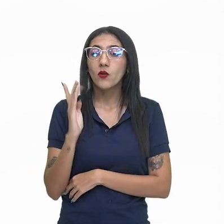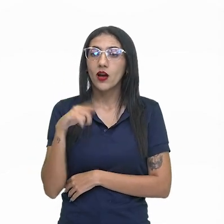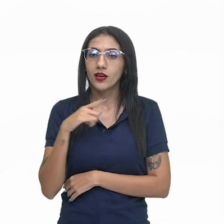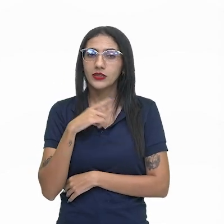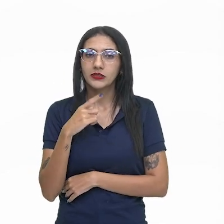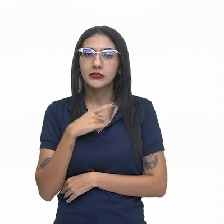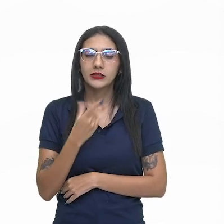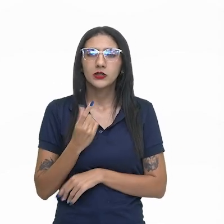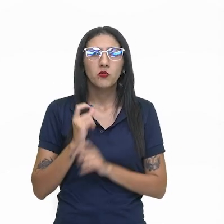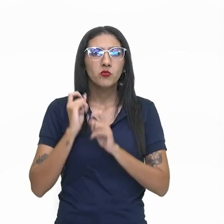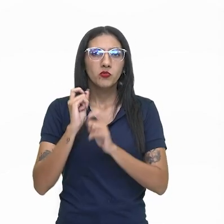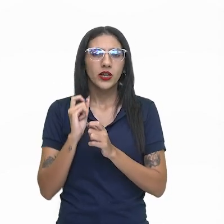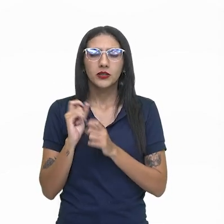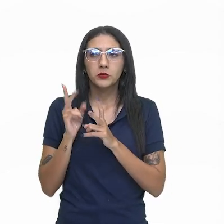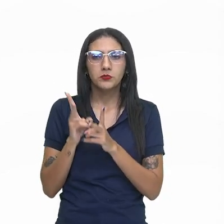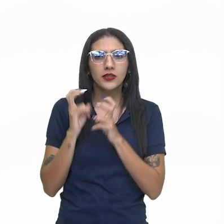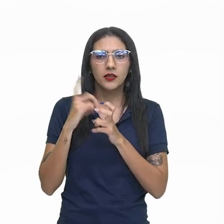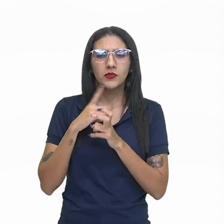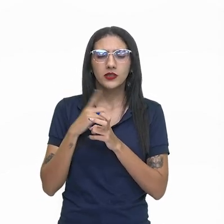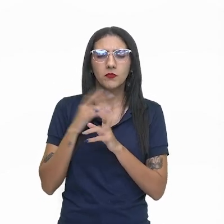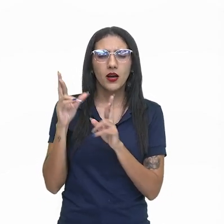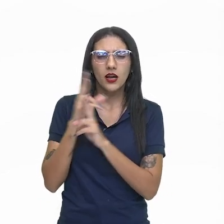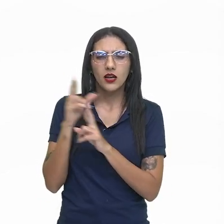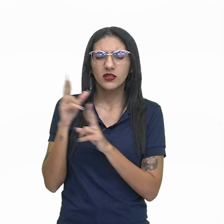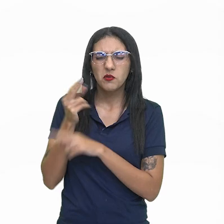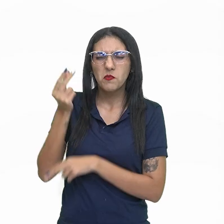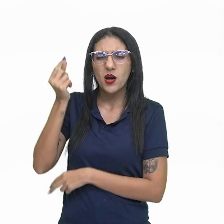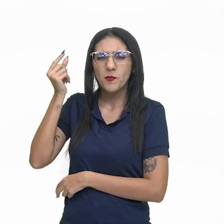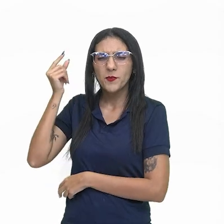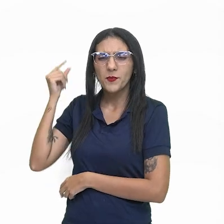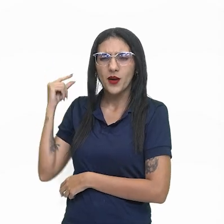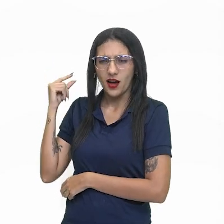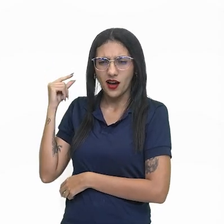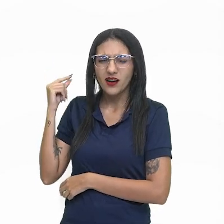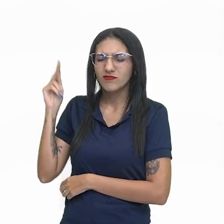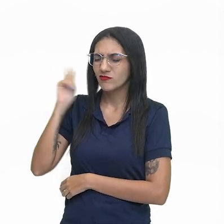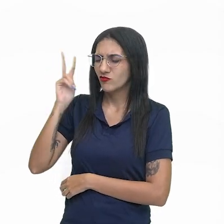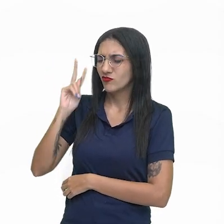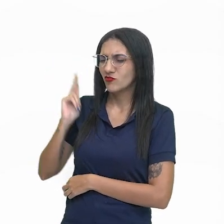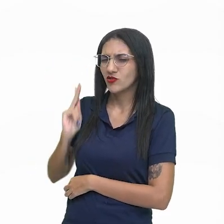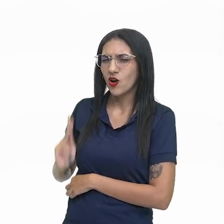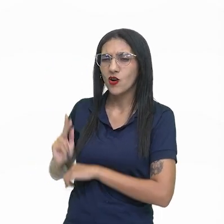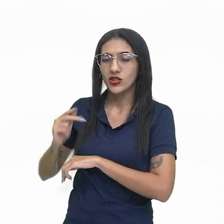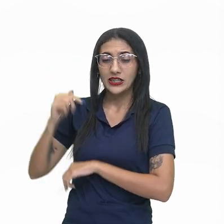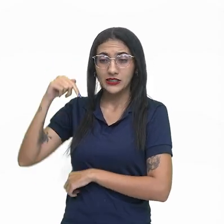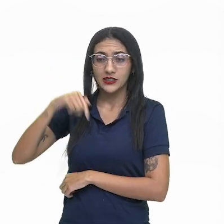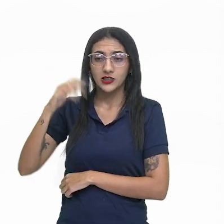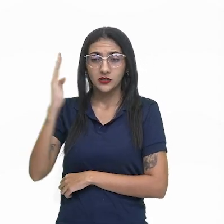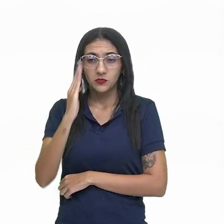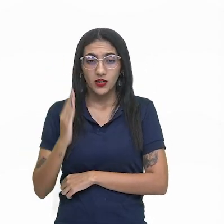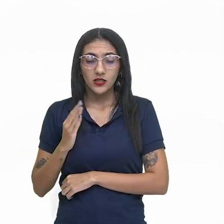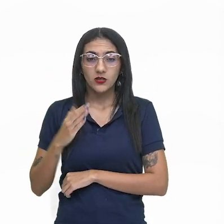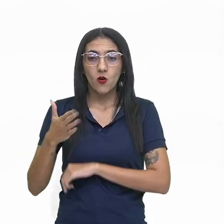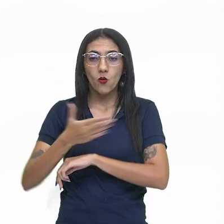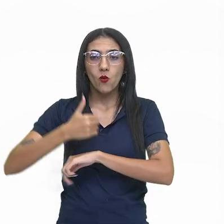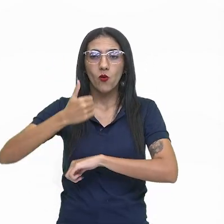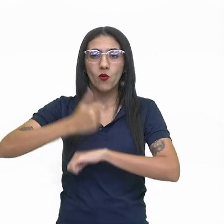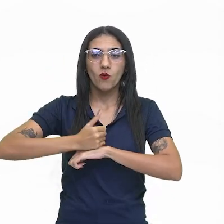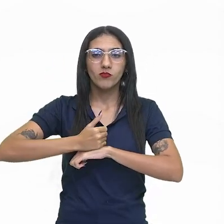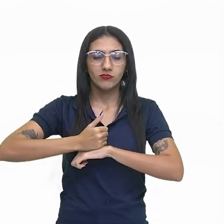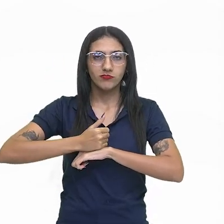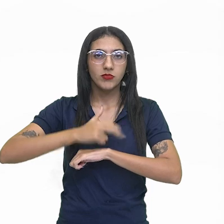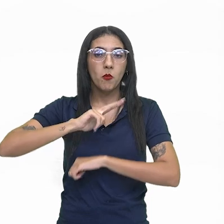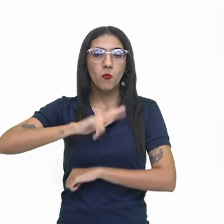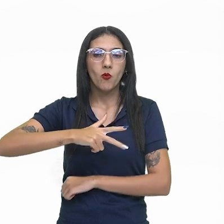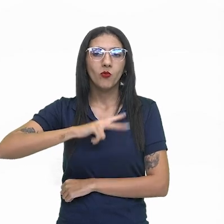de todo um processo histórico que vem desde o período colonial, desde quando isso aqui era dominado por Portugal,